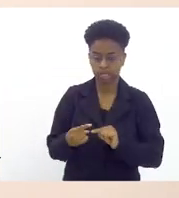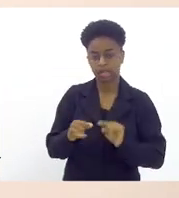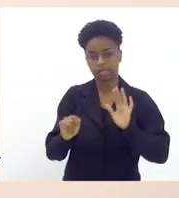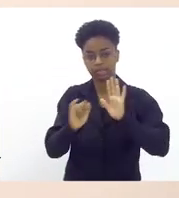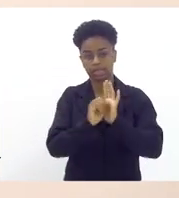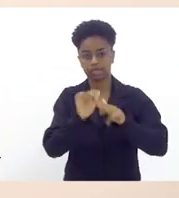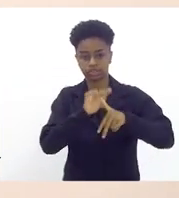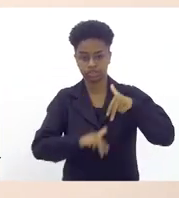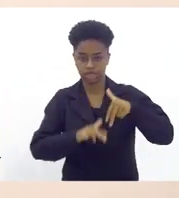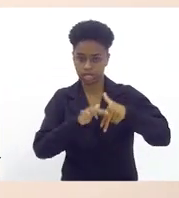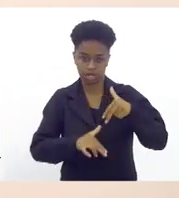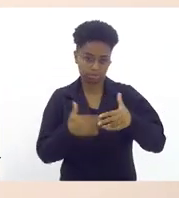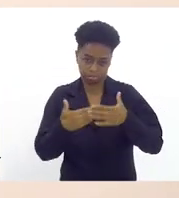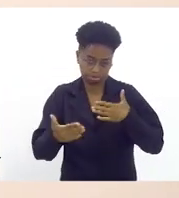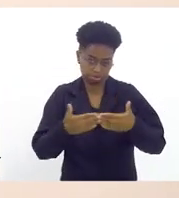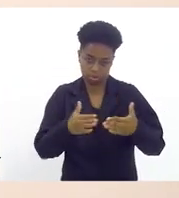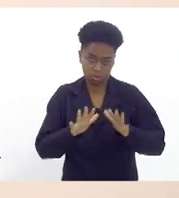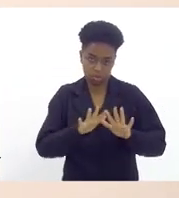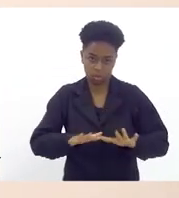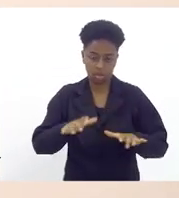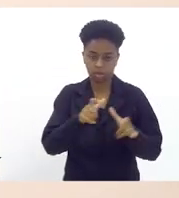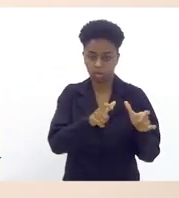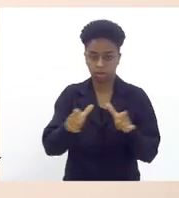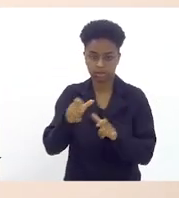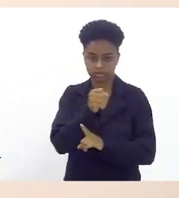gênero, independente do registro social, né,